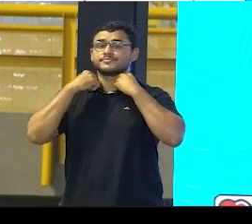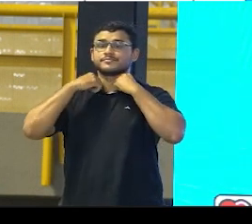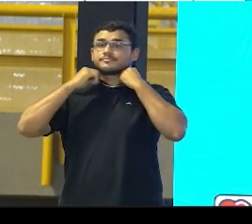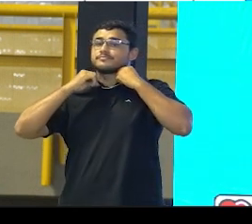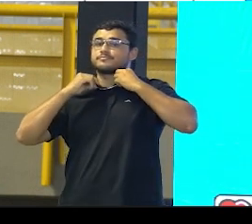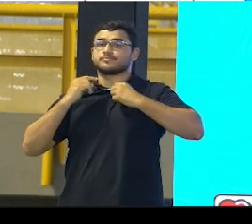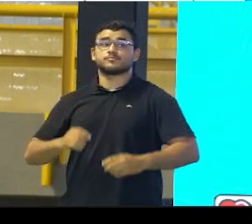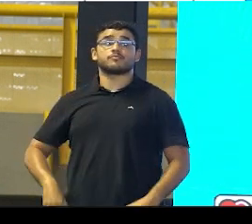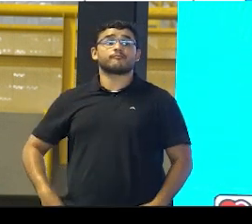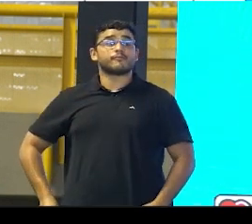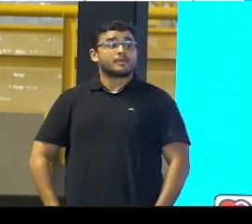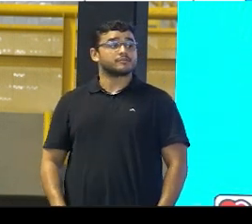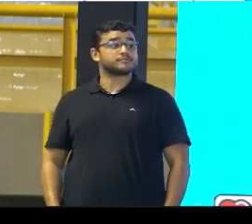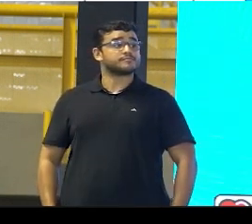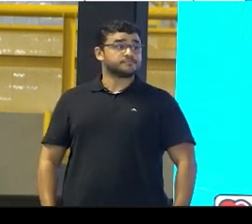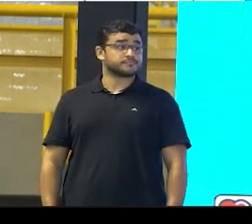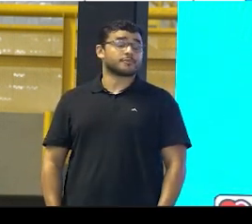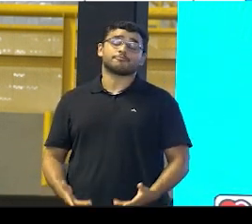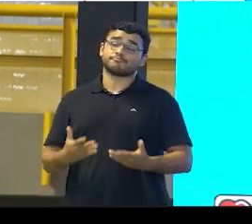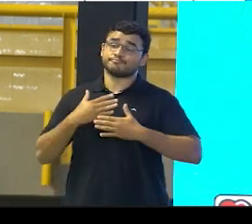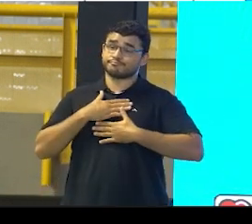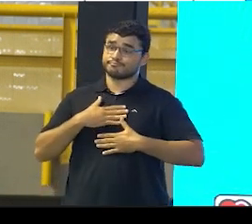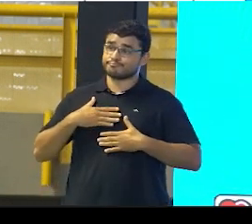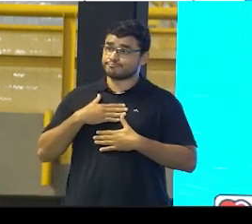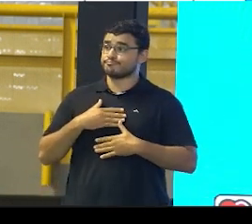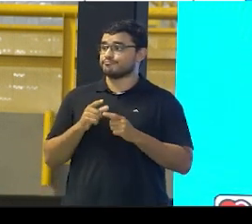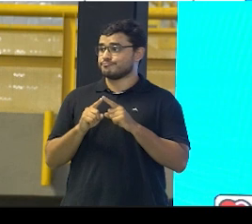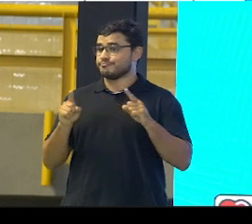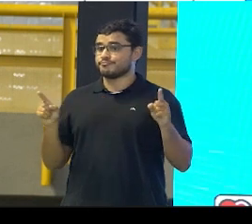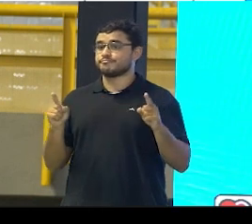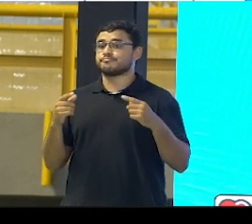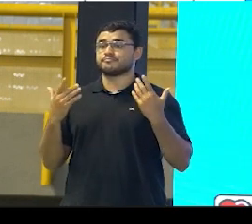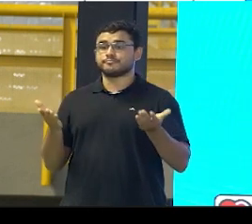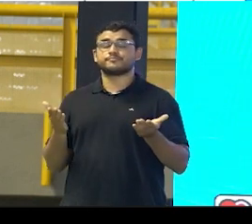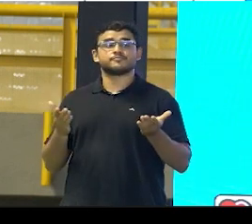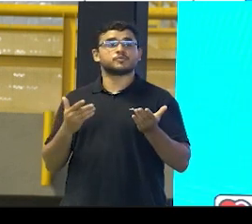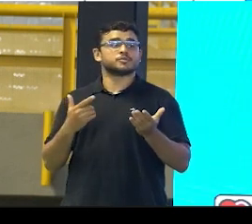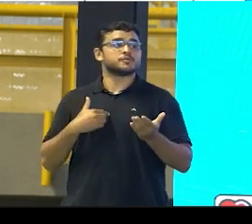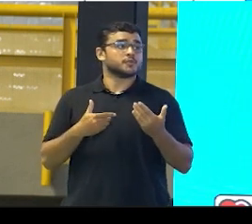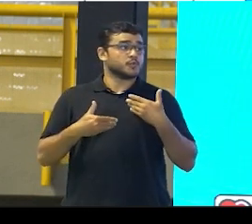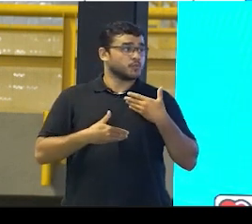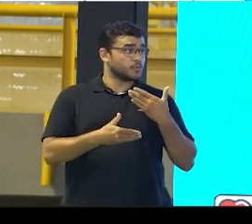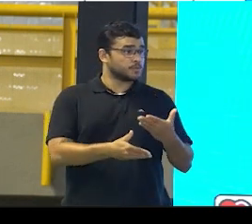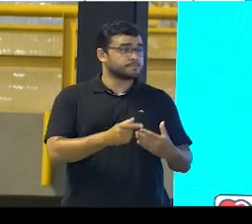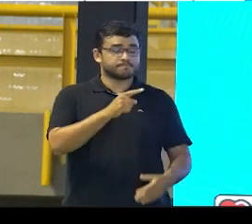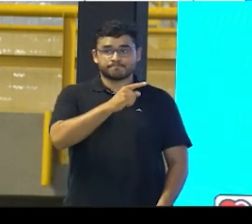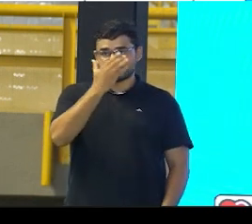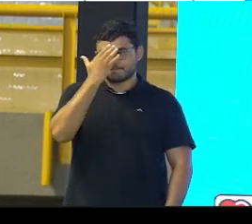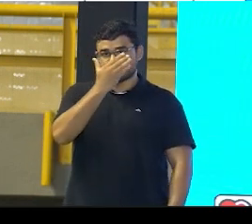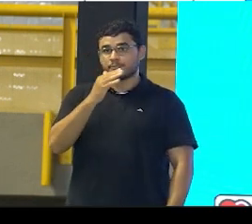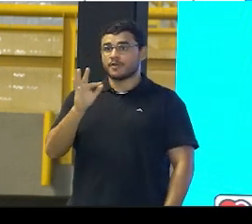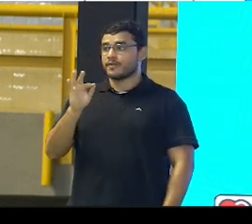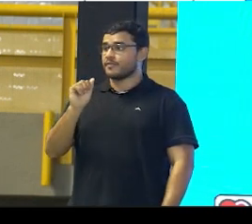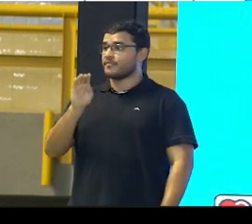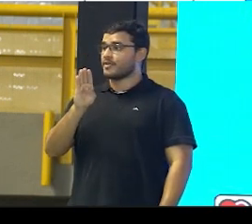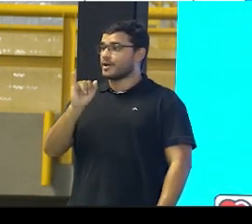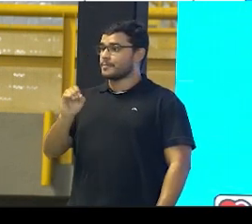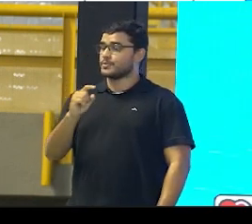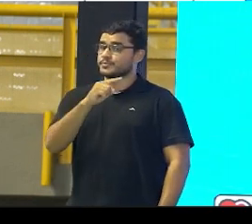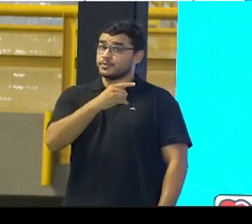Muito bem. Gente, é um prazer incomensurável estar aqui mais uma vez, a convite do Fábio. Nós vamos